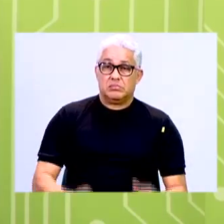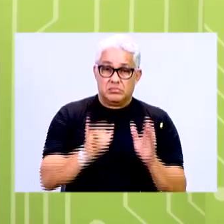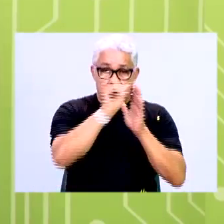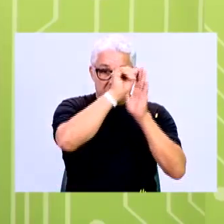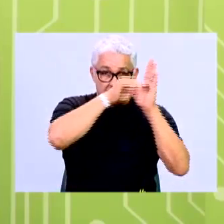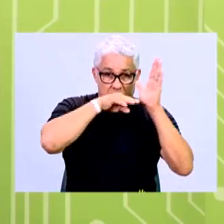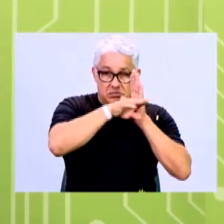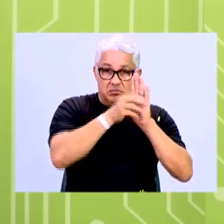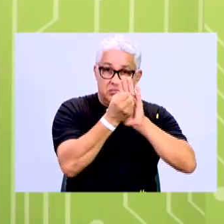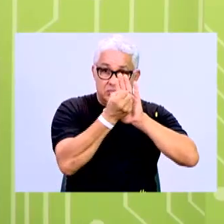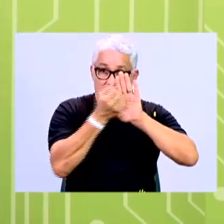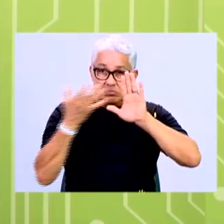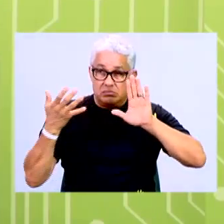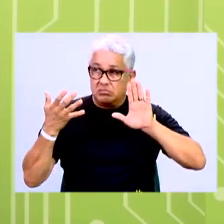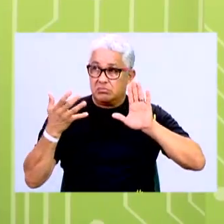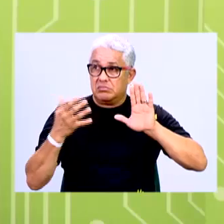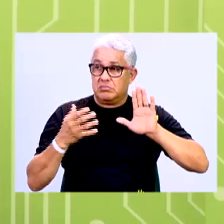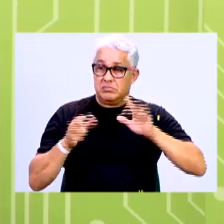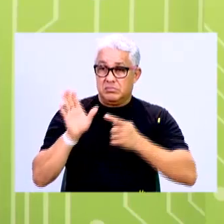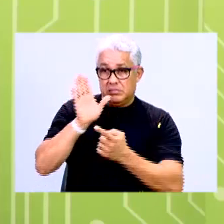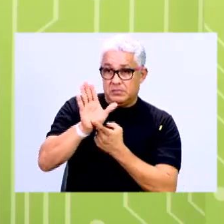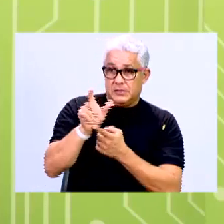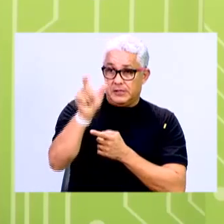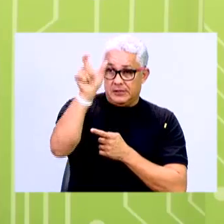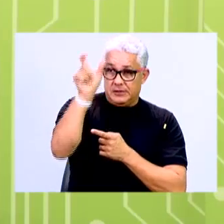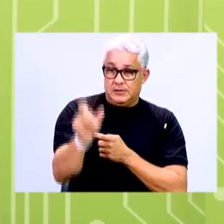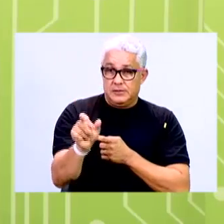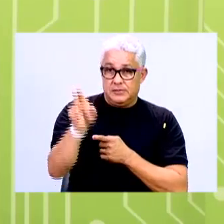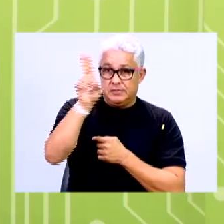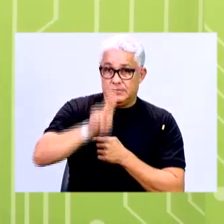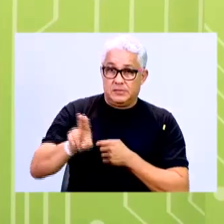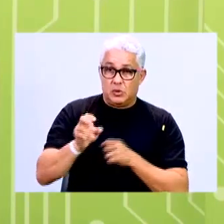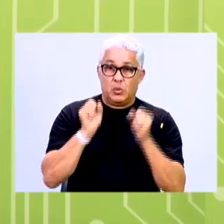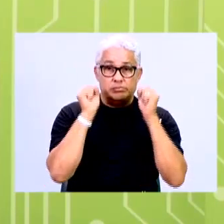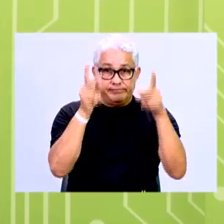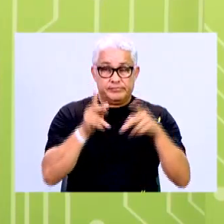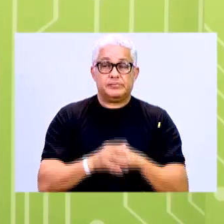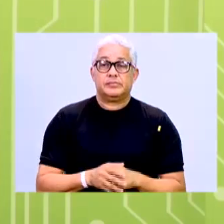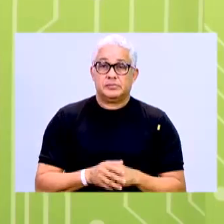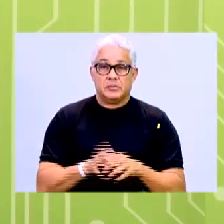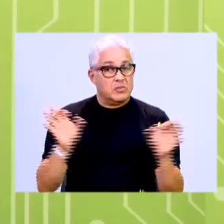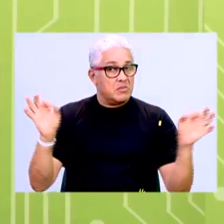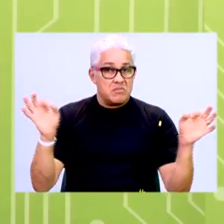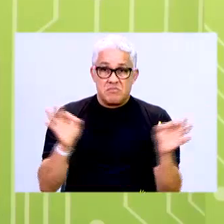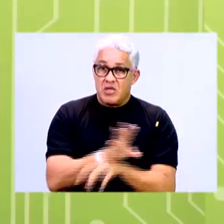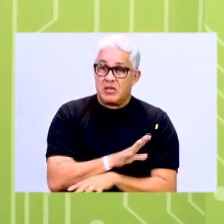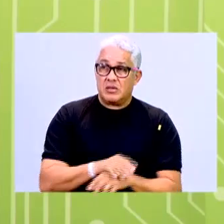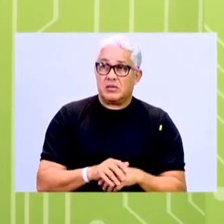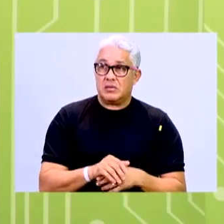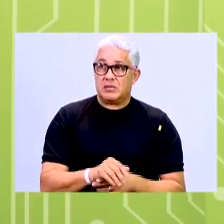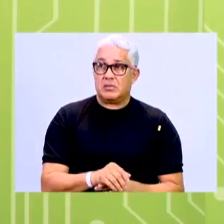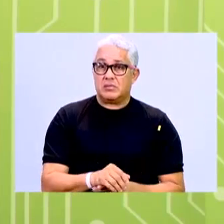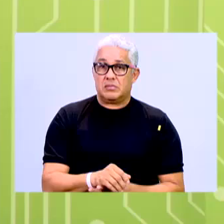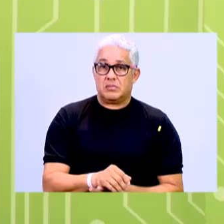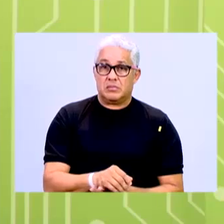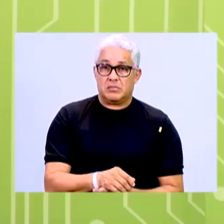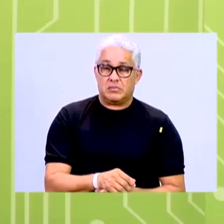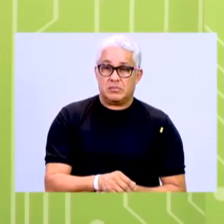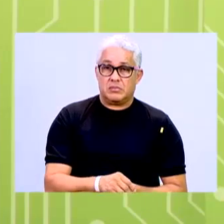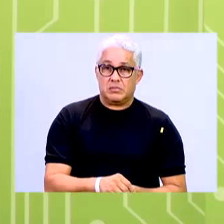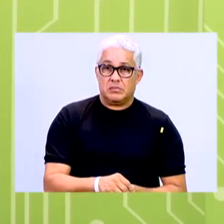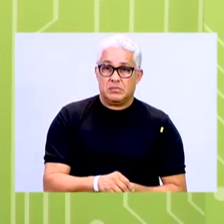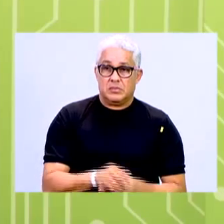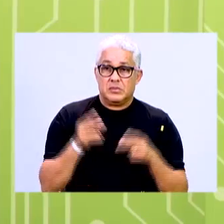aplicação, mostra para o usuário vai dizer que está ok, a hora que vamos para a produção, que vamos colocar efetivamente em produção,